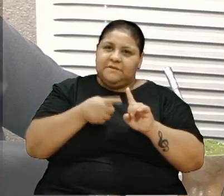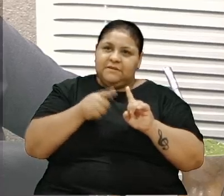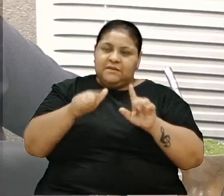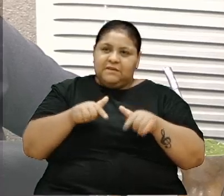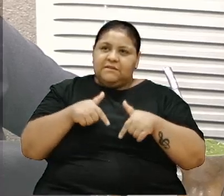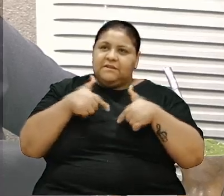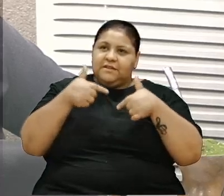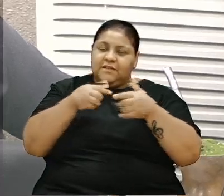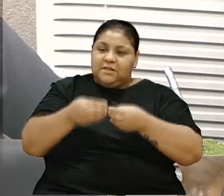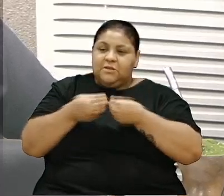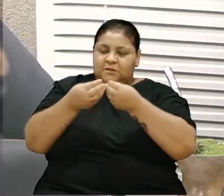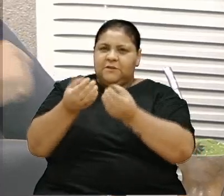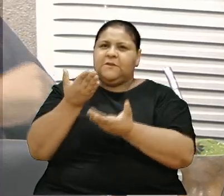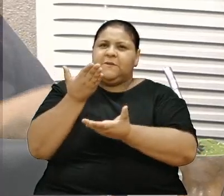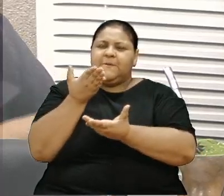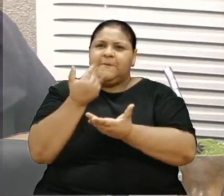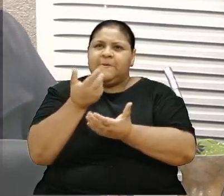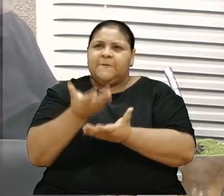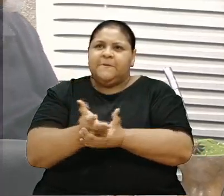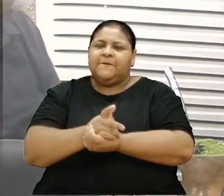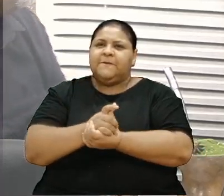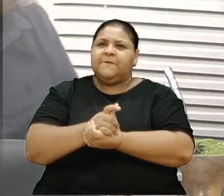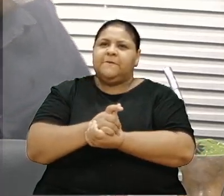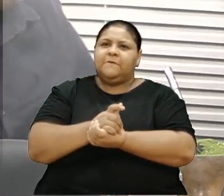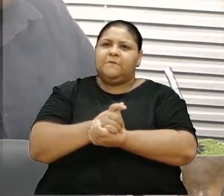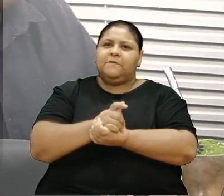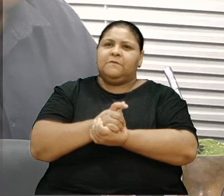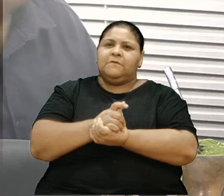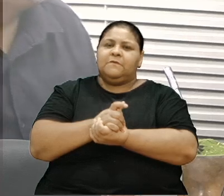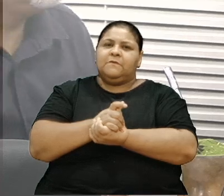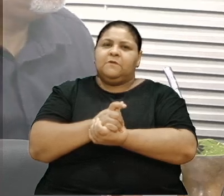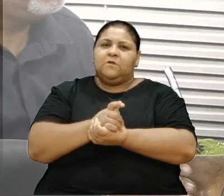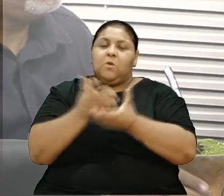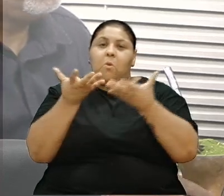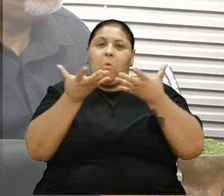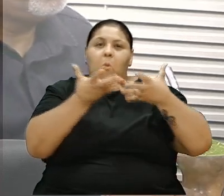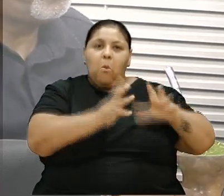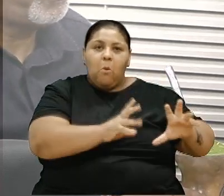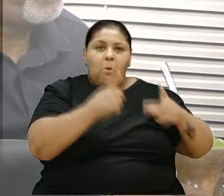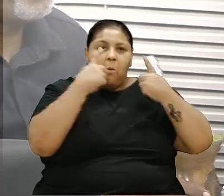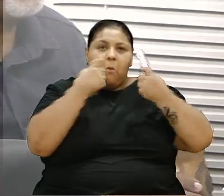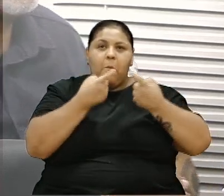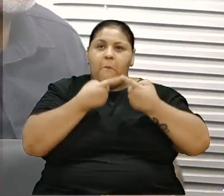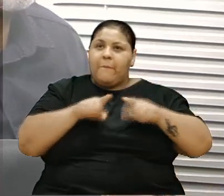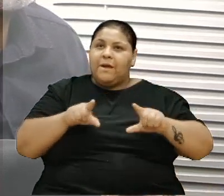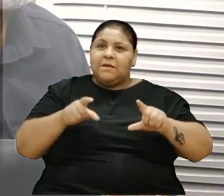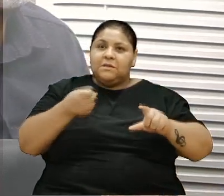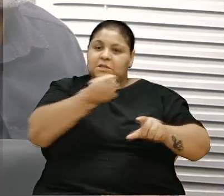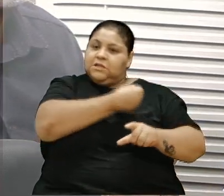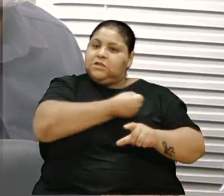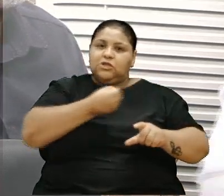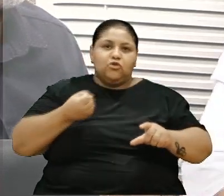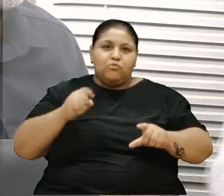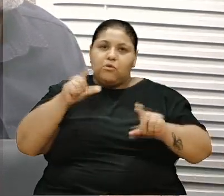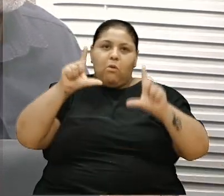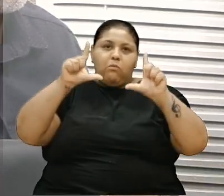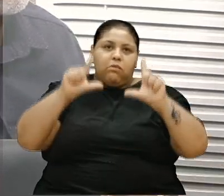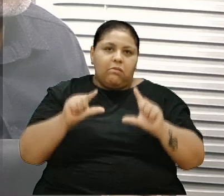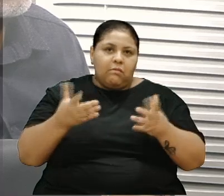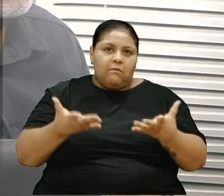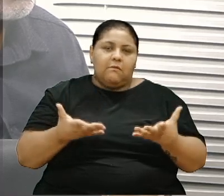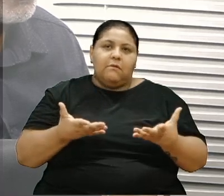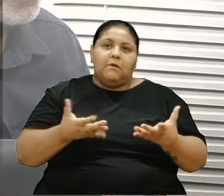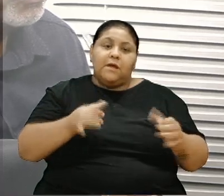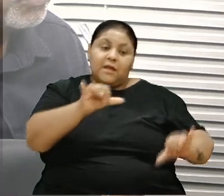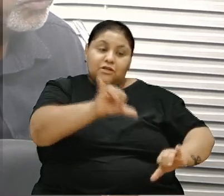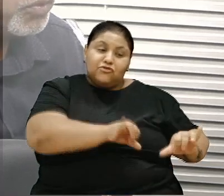de doação de alimentos, de doação, de castração, contra maus tratos. Mas esse número parece que não diminui. E é sofrível o trabalho de